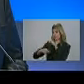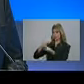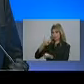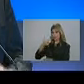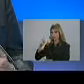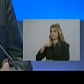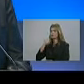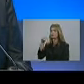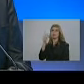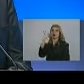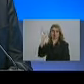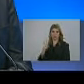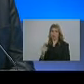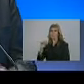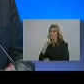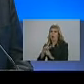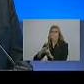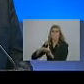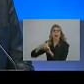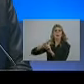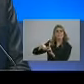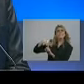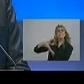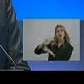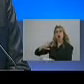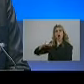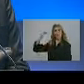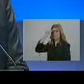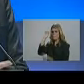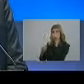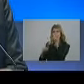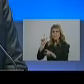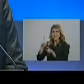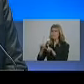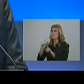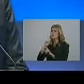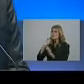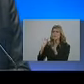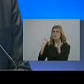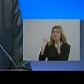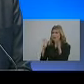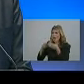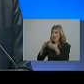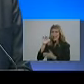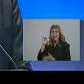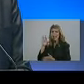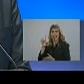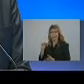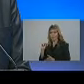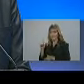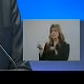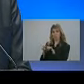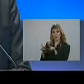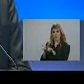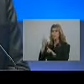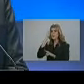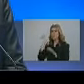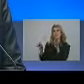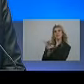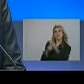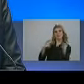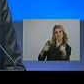tivemos um aumento nos gastos de custeio com pessoal em cargos especiais e principalmente cargos comissionados